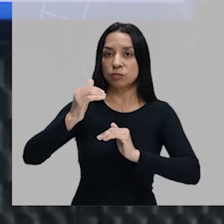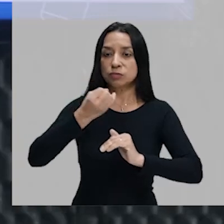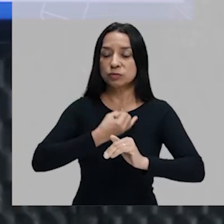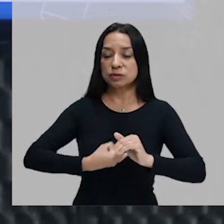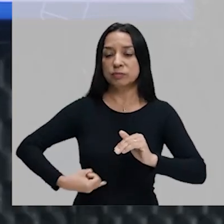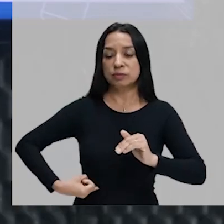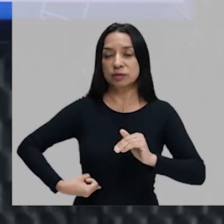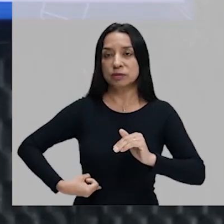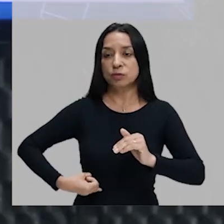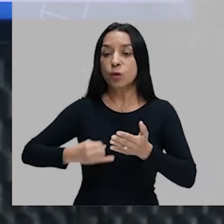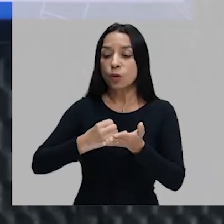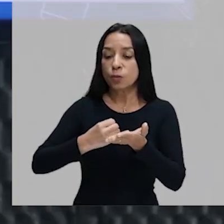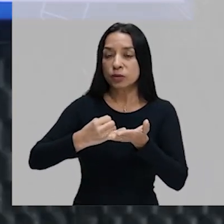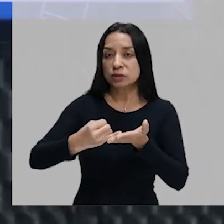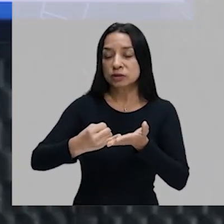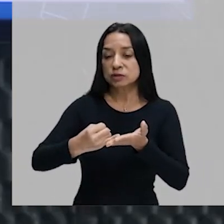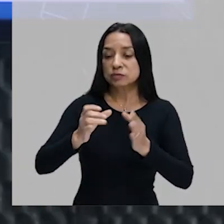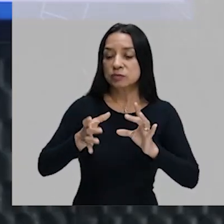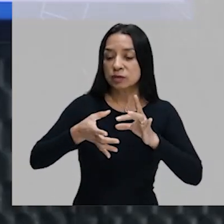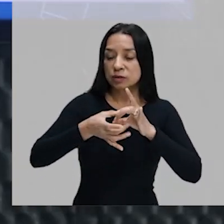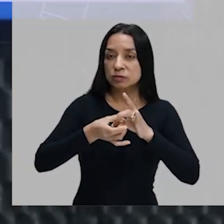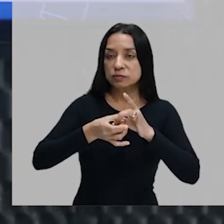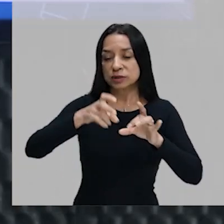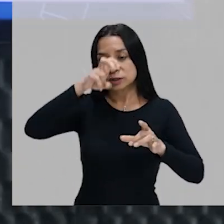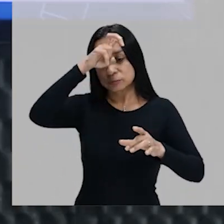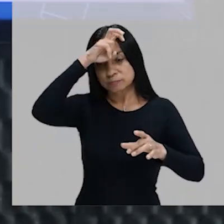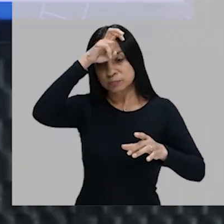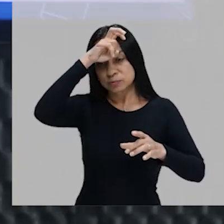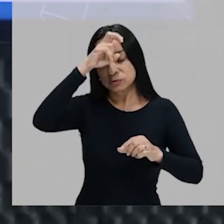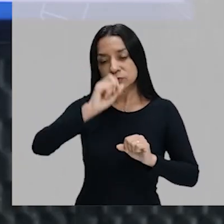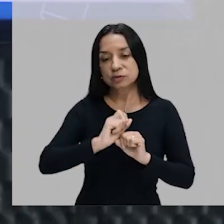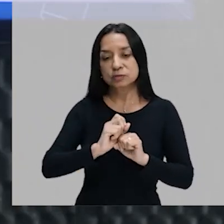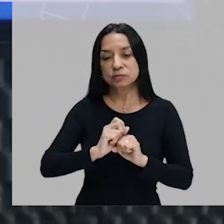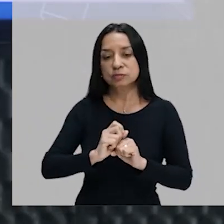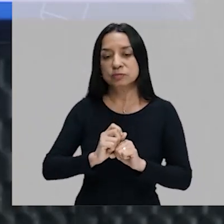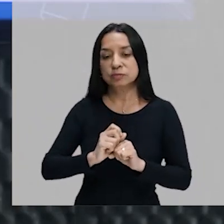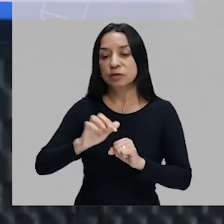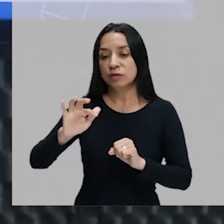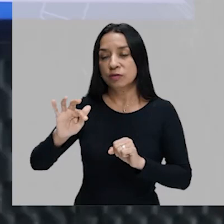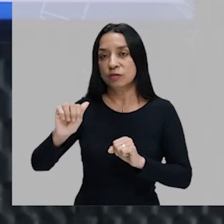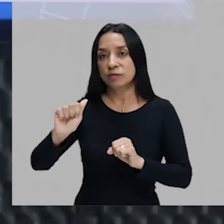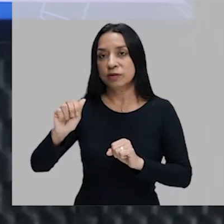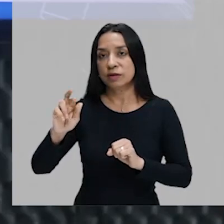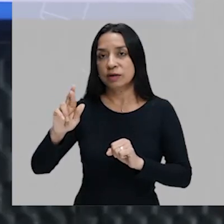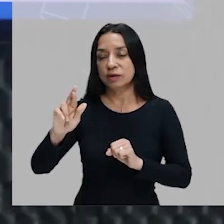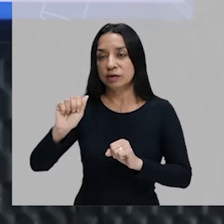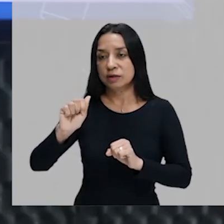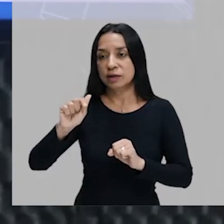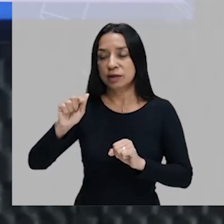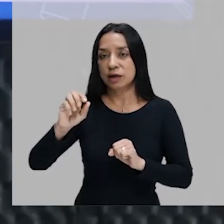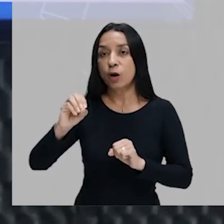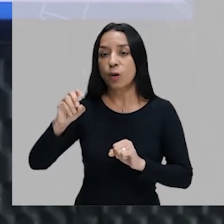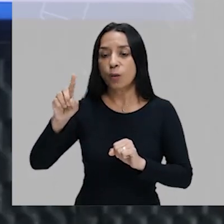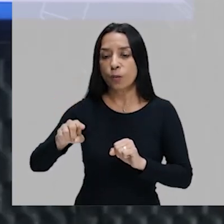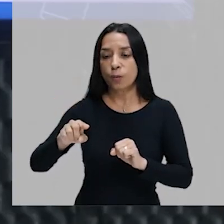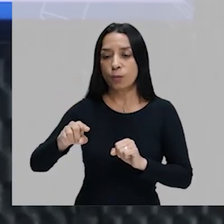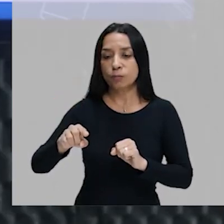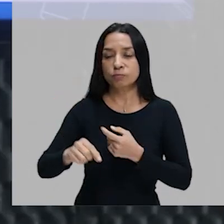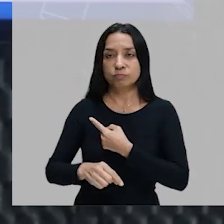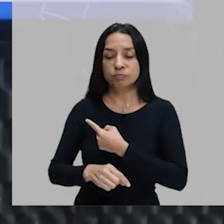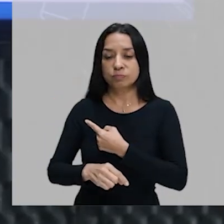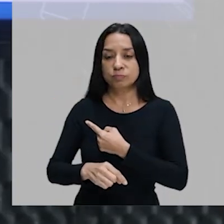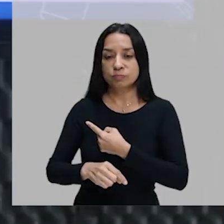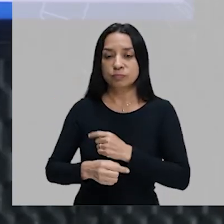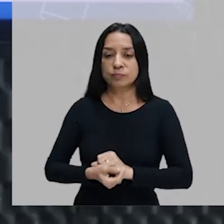partida do Alto Império, foi a unificação do Egito pelo faraó Menes, como nós acabamos de falar. Quando você fala do